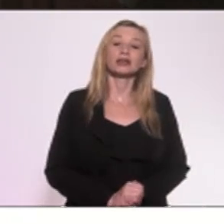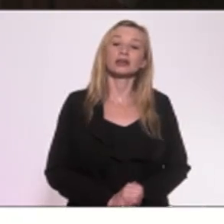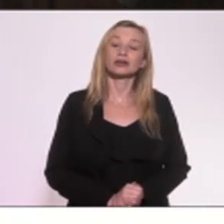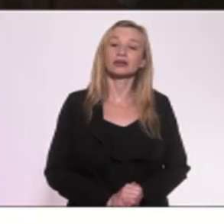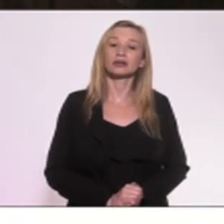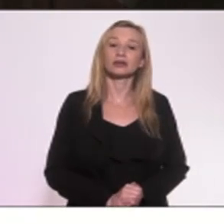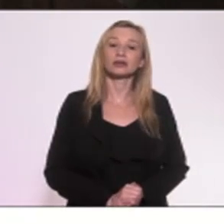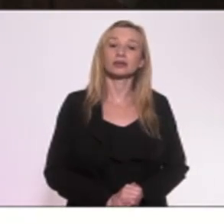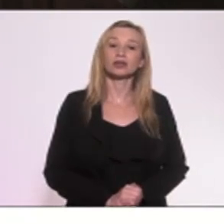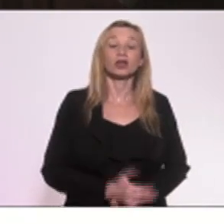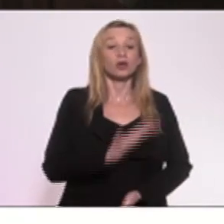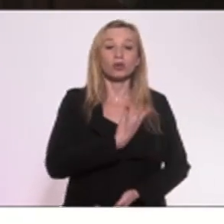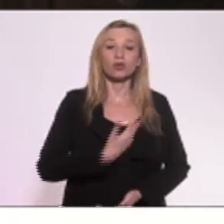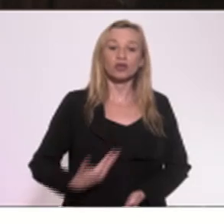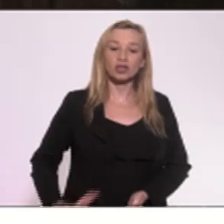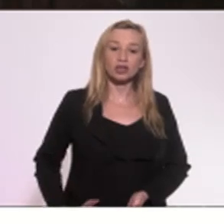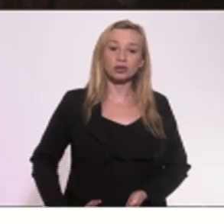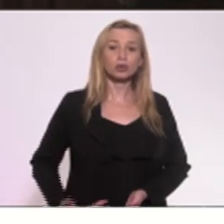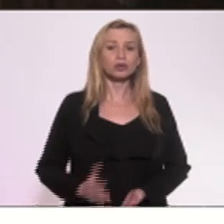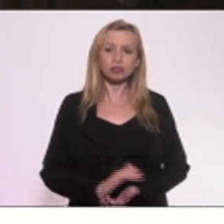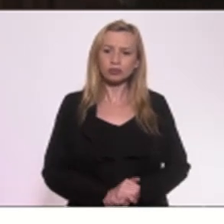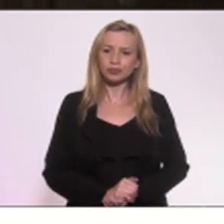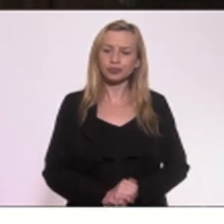O governador daqui,